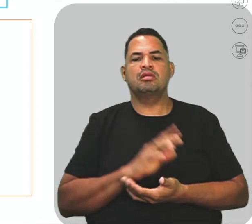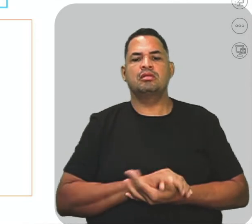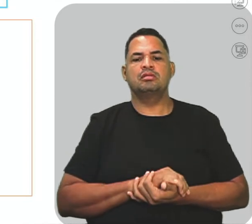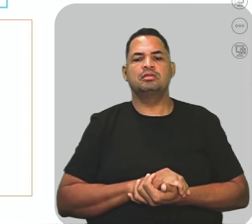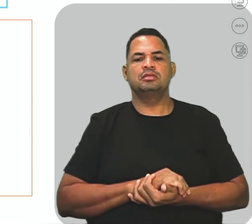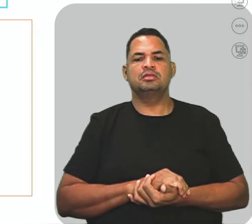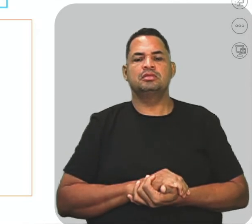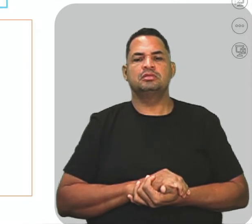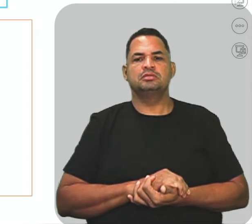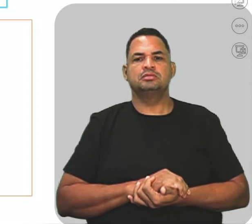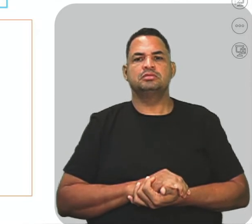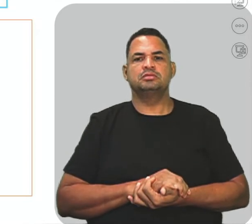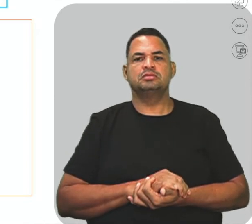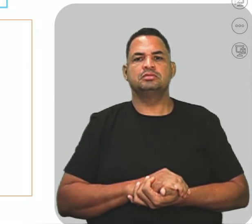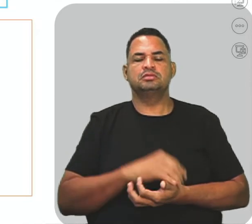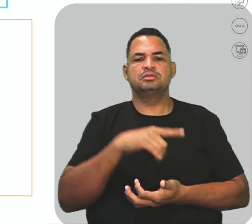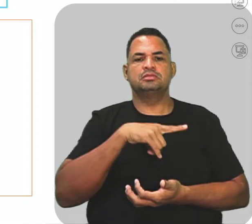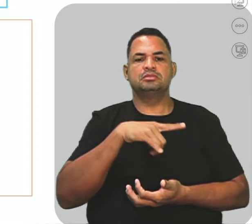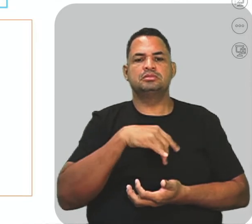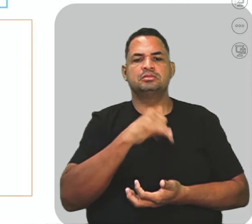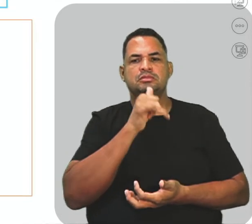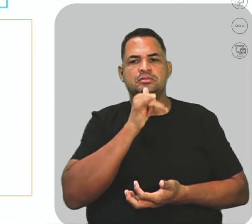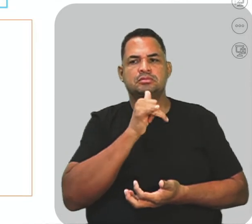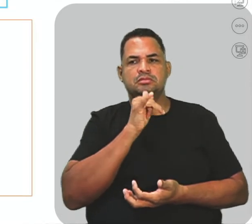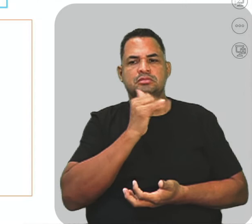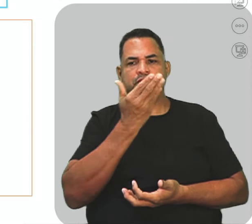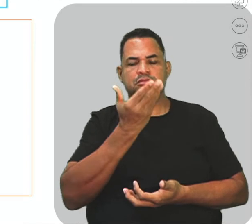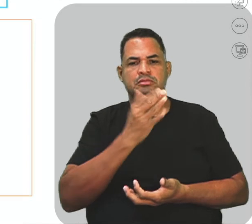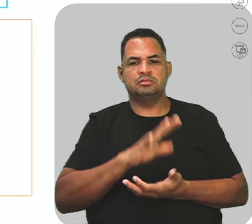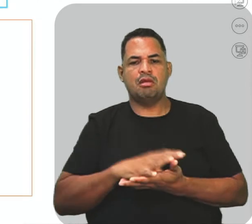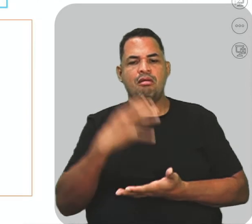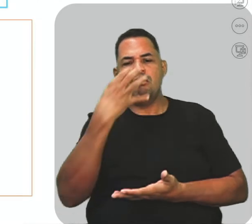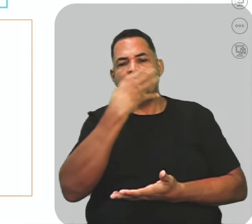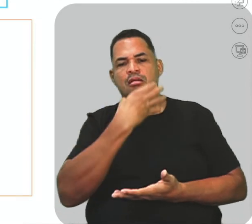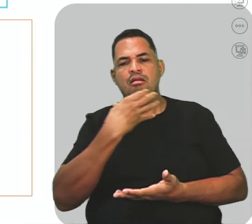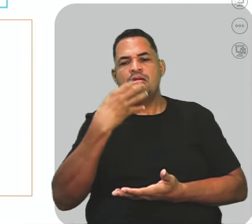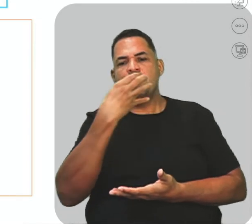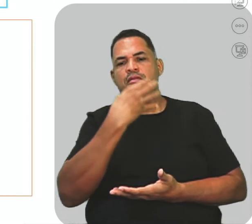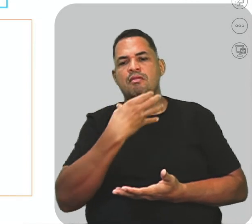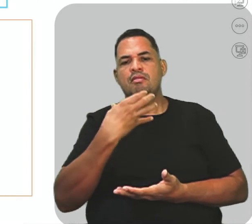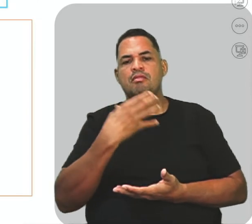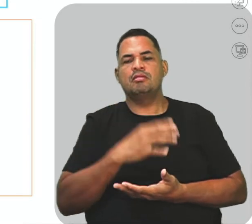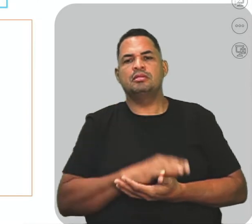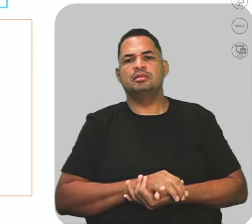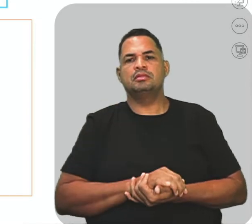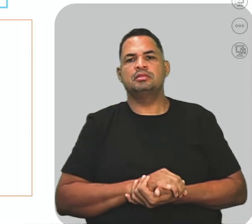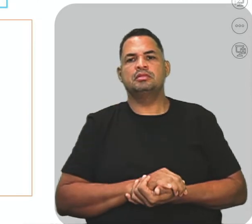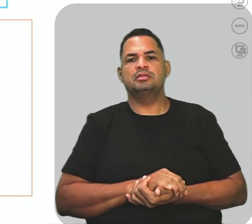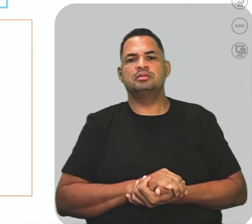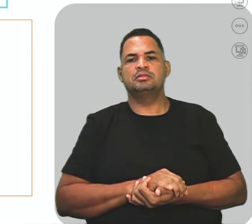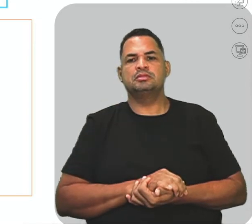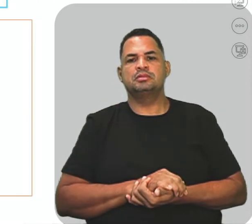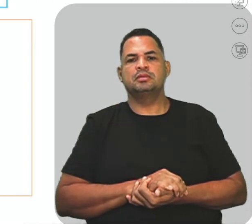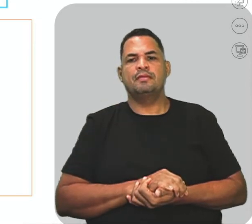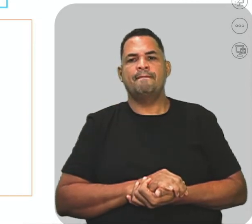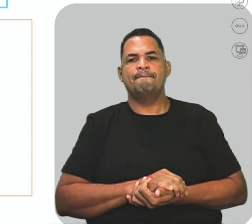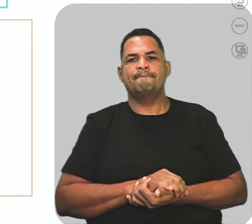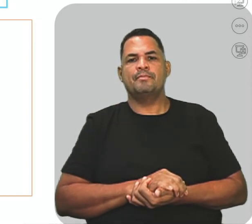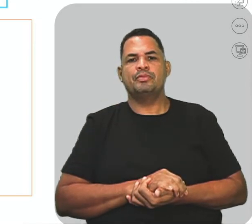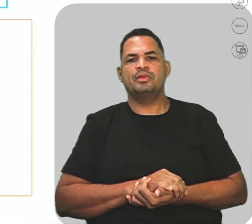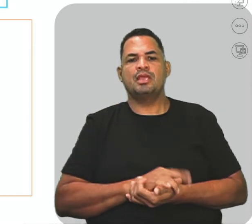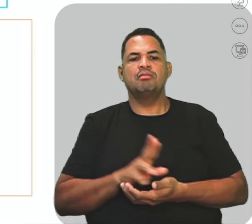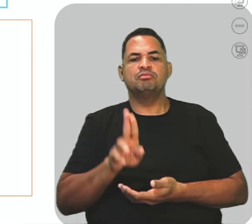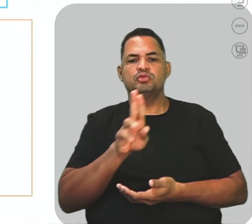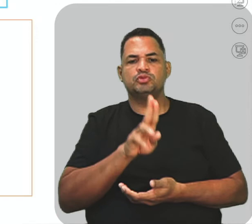temos exemplo dentro aí desses versos da música, né? Um gênero que é bastante